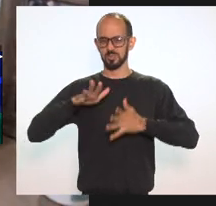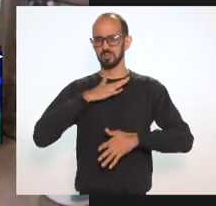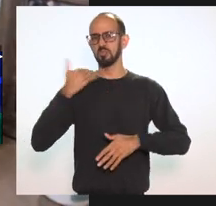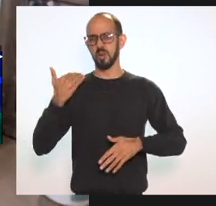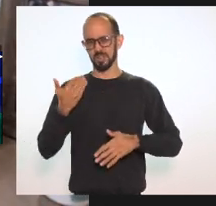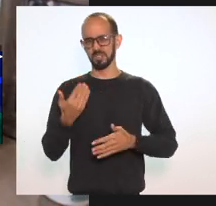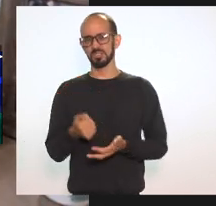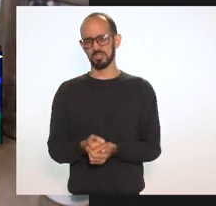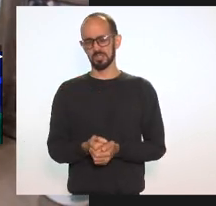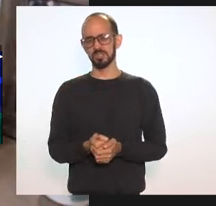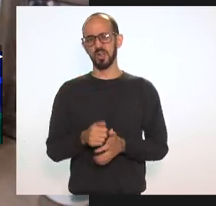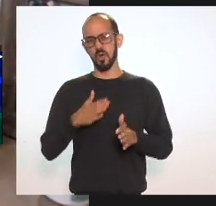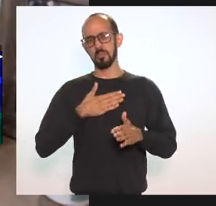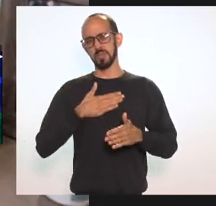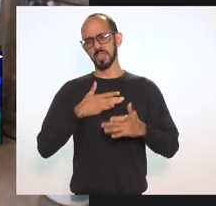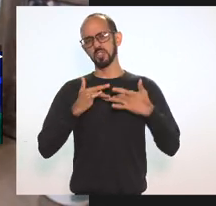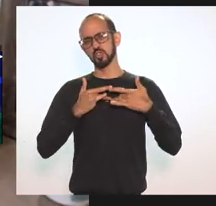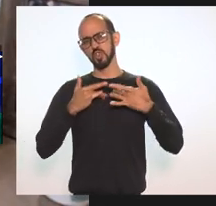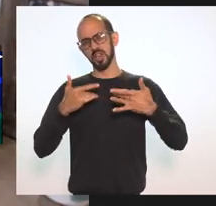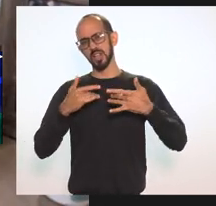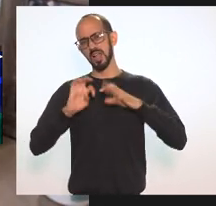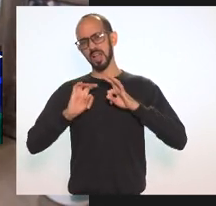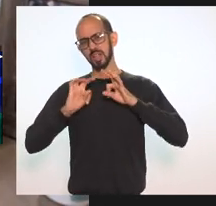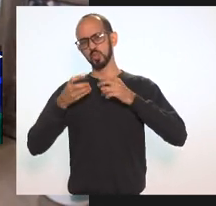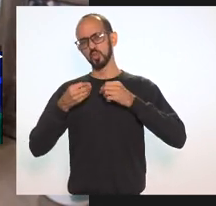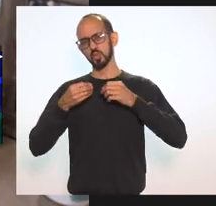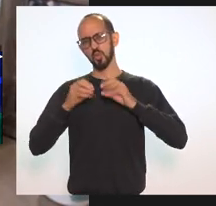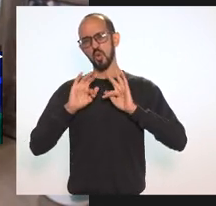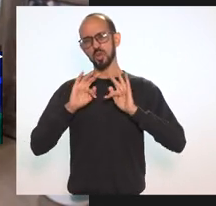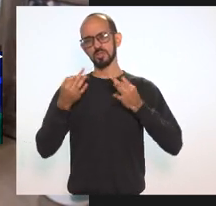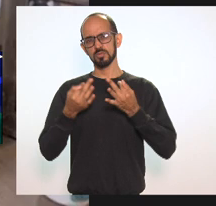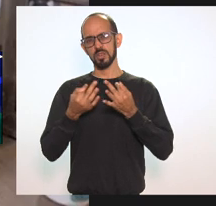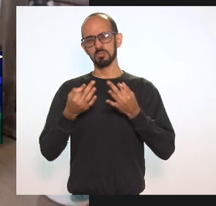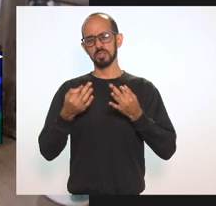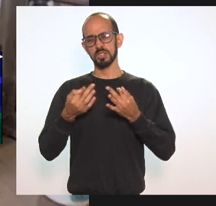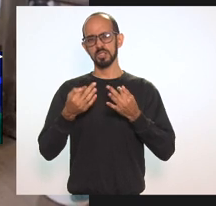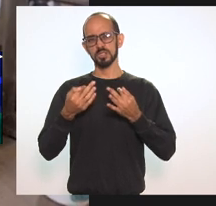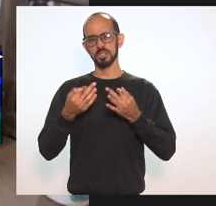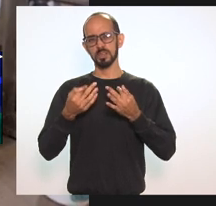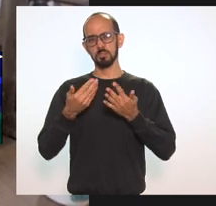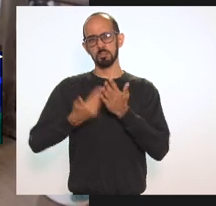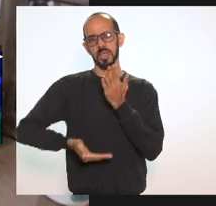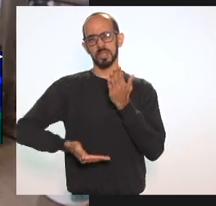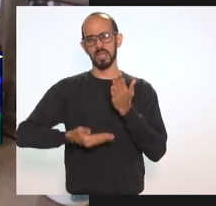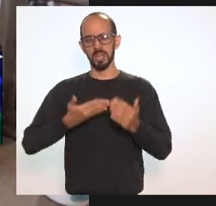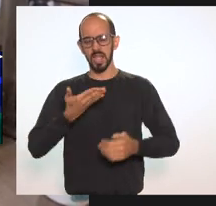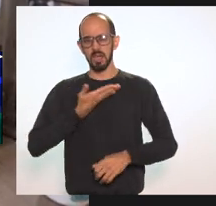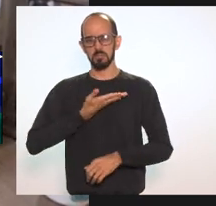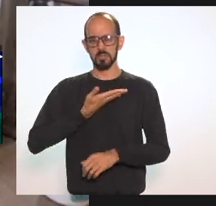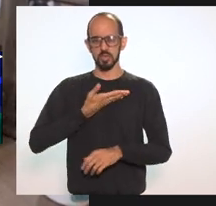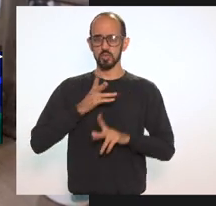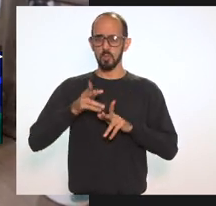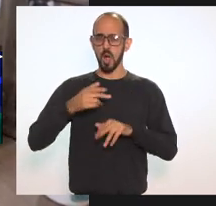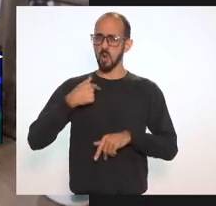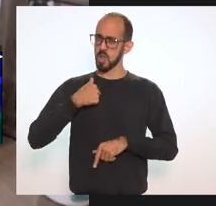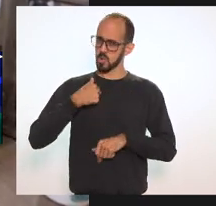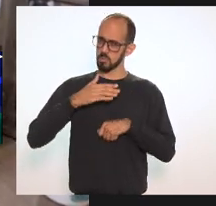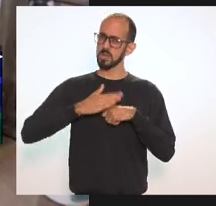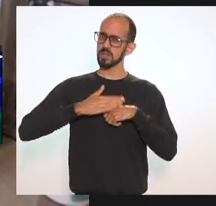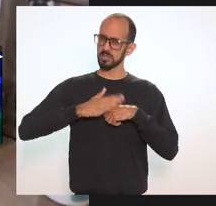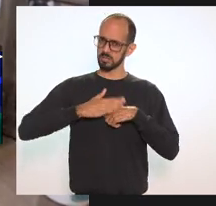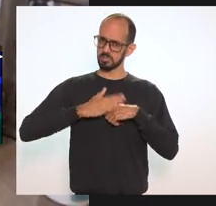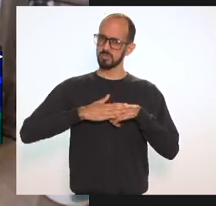a minha surpresa e familiares que perderam seus entes queridos aos amigos como eu perdi amigos e de familiares